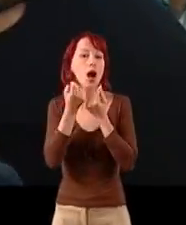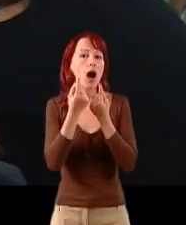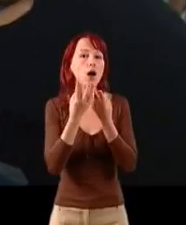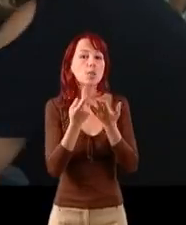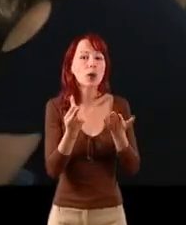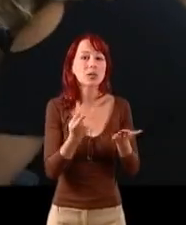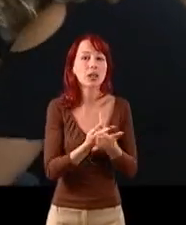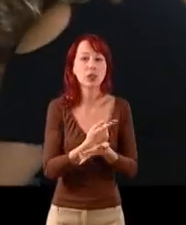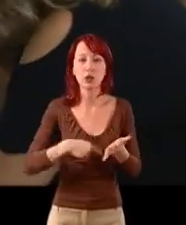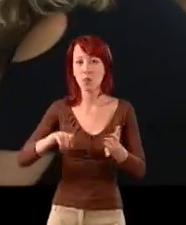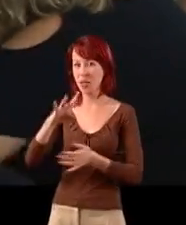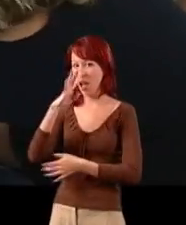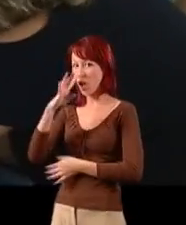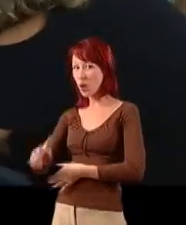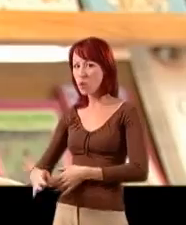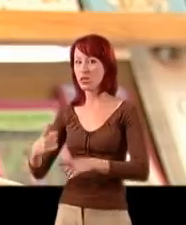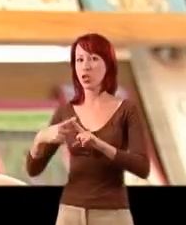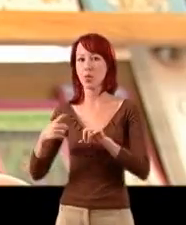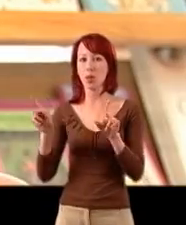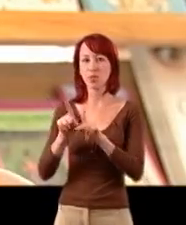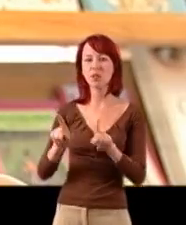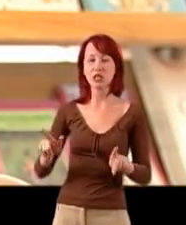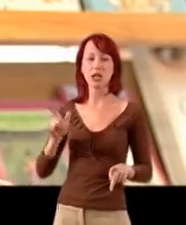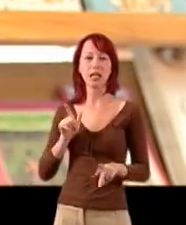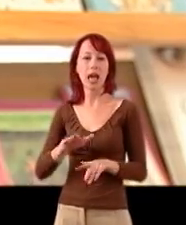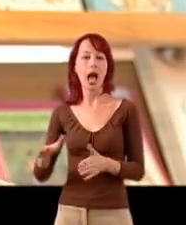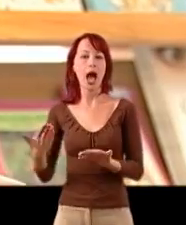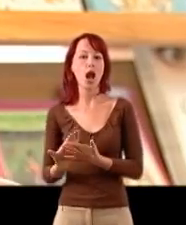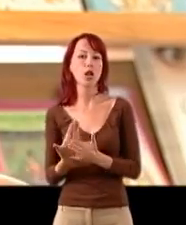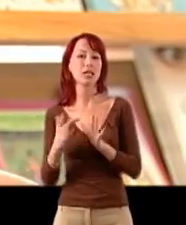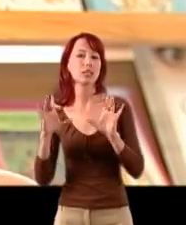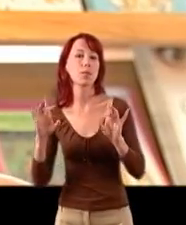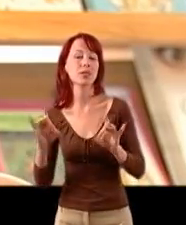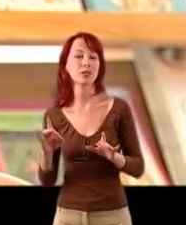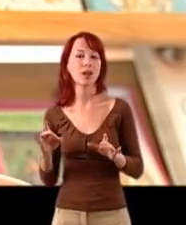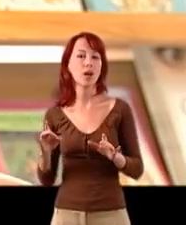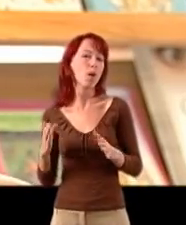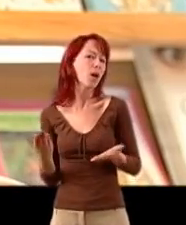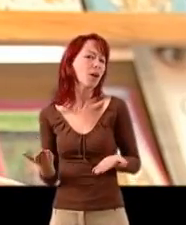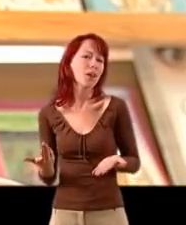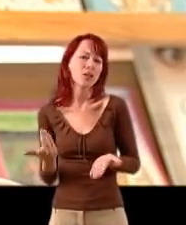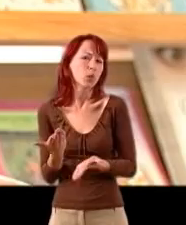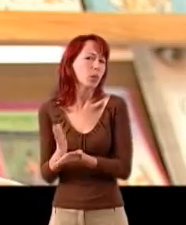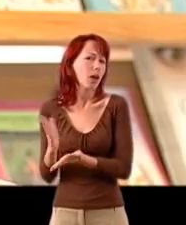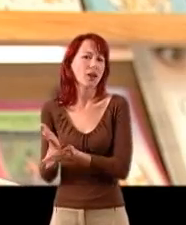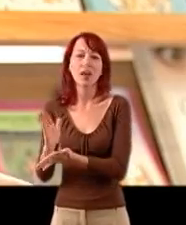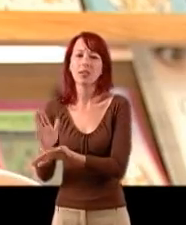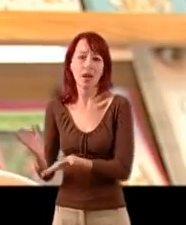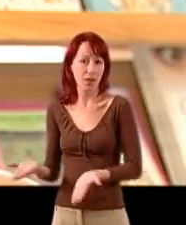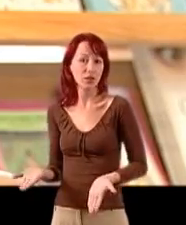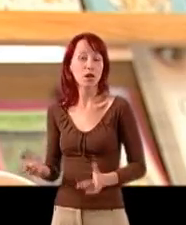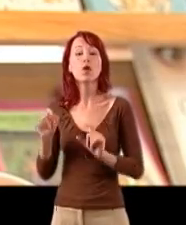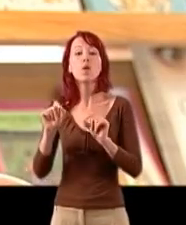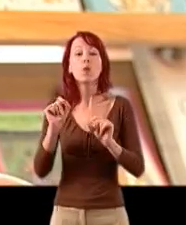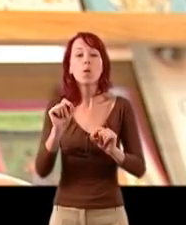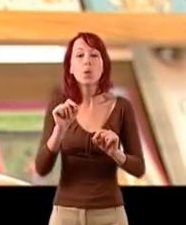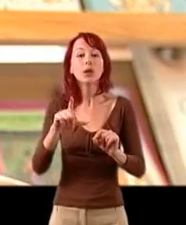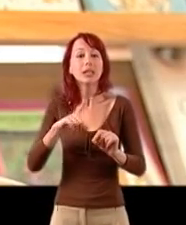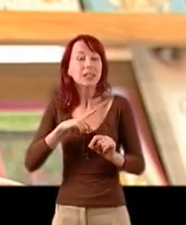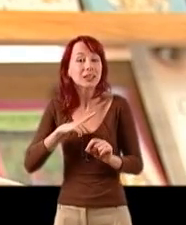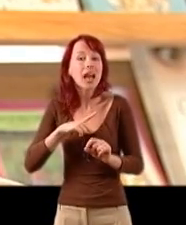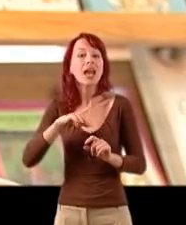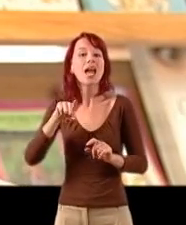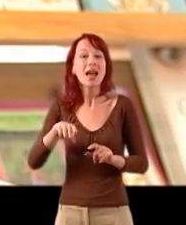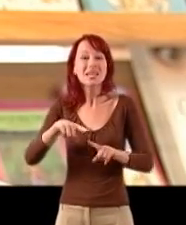qualquer coisinha que aconteceu na sala, ah, mas é porque a professora tem criança especial. Na verdade, não é isso, né? Na verdade,